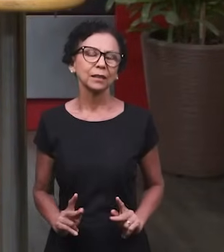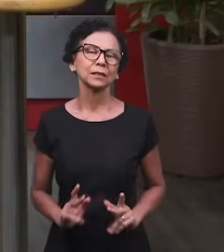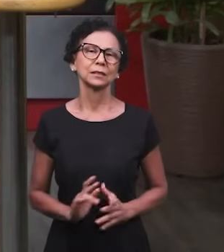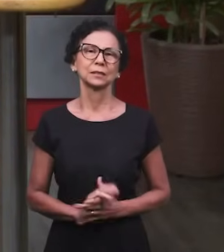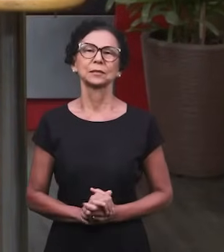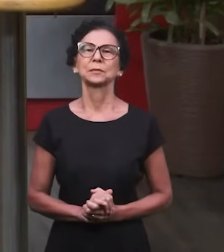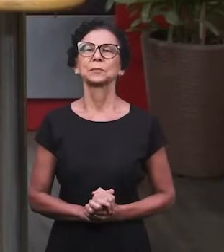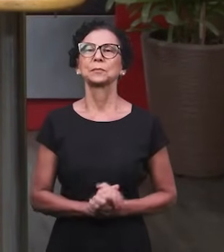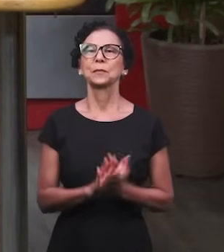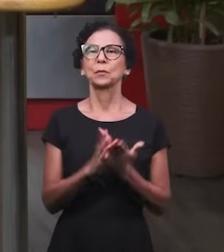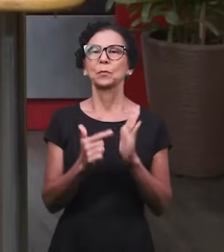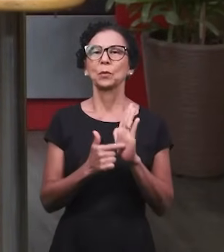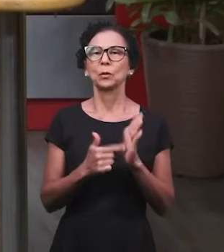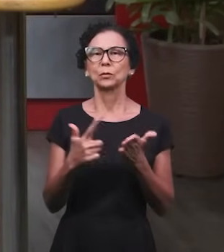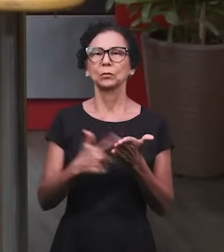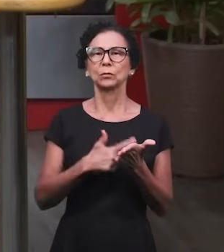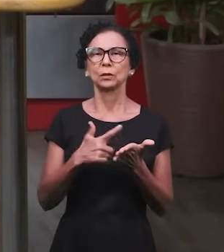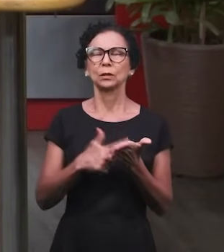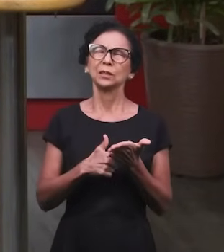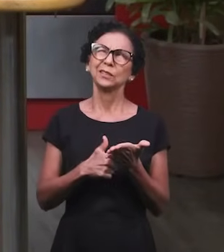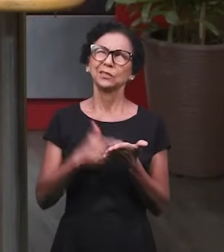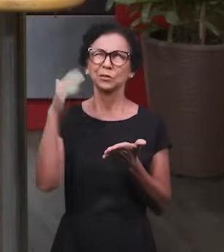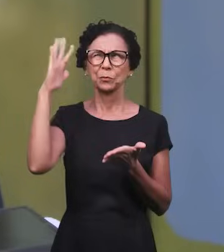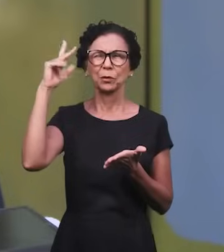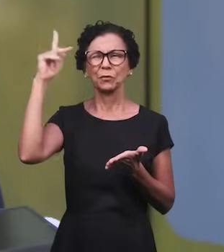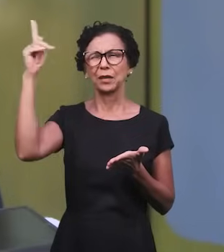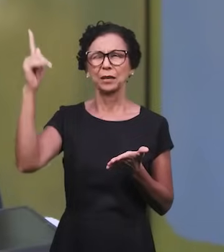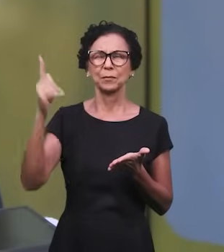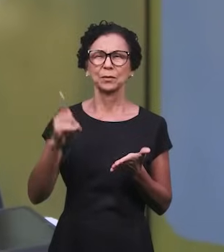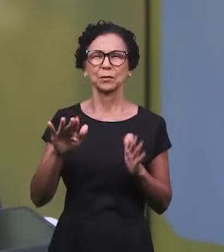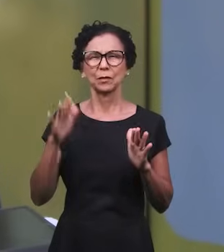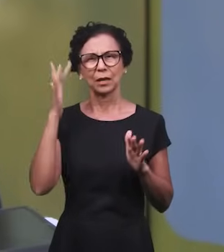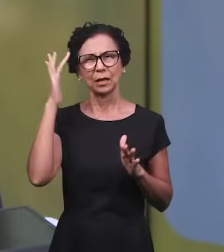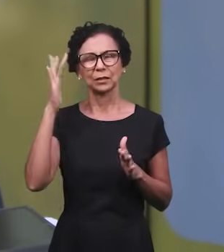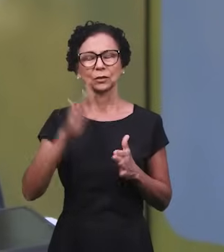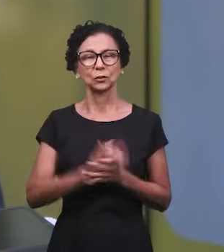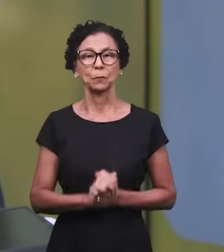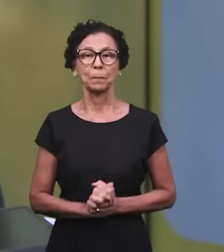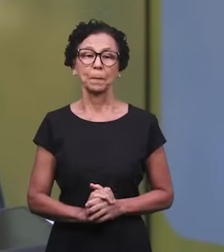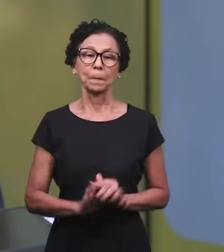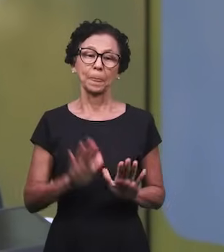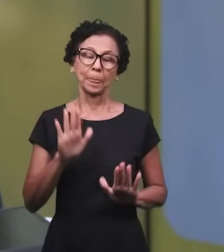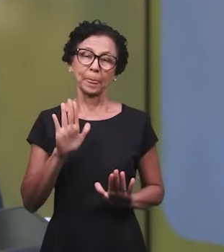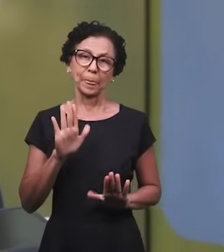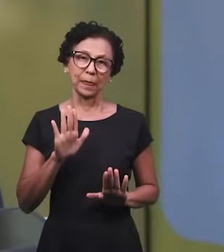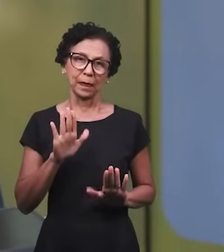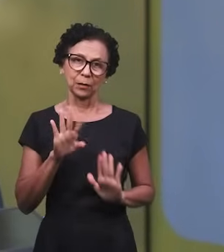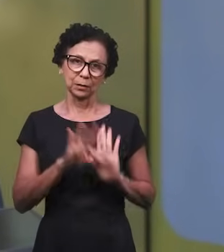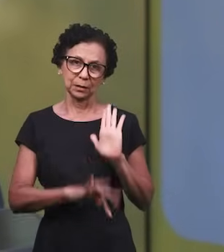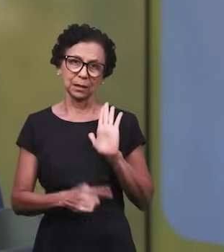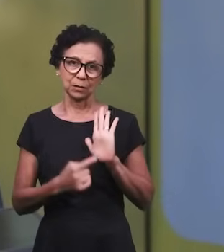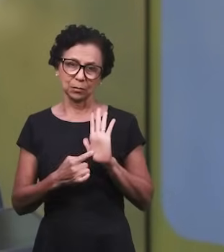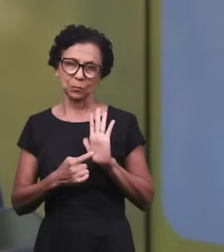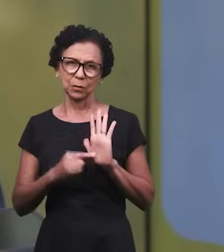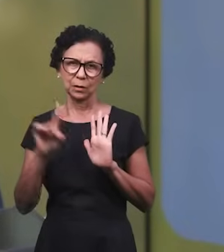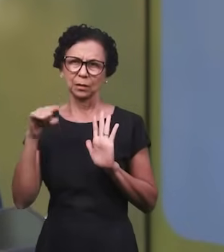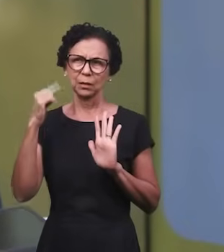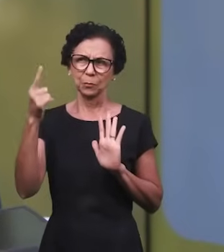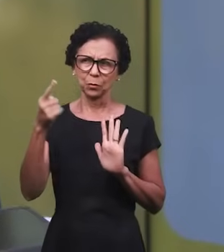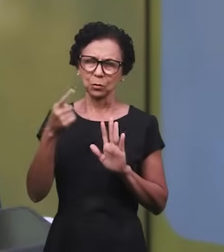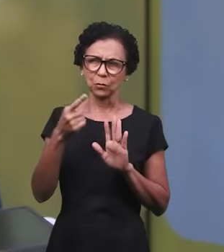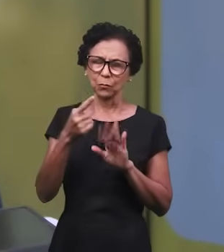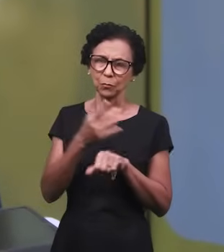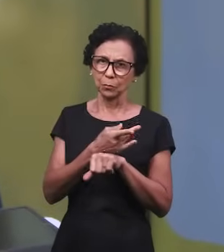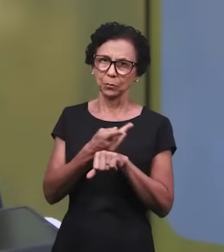momentos a Bíblia diz o seguinte provérbios né não sei se é provérbio Eclesiastes diz assim tem horas tem o texto diz assim